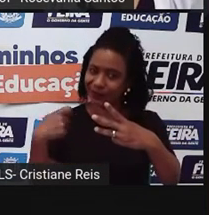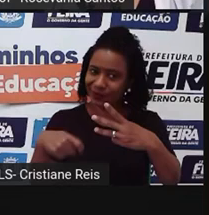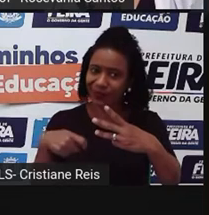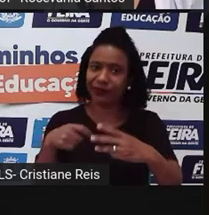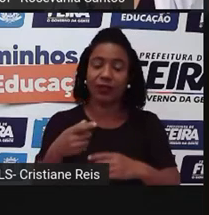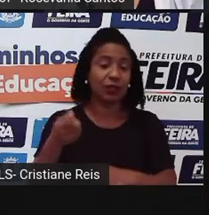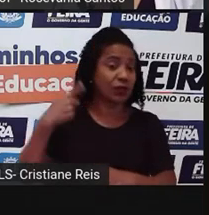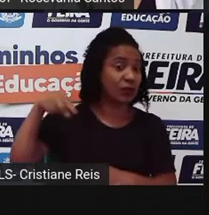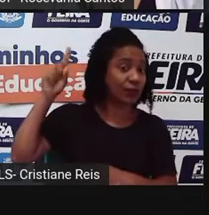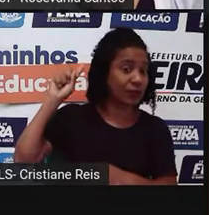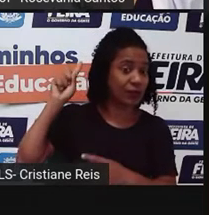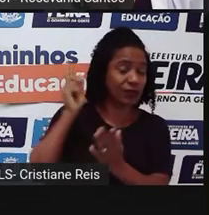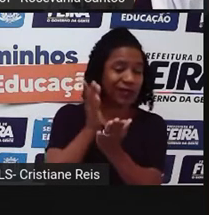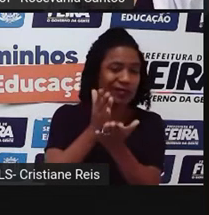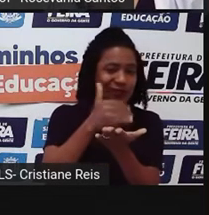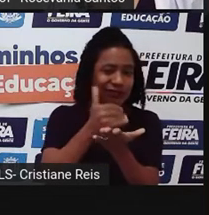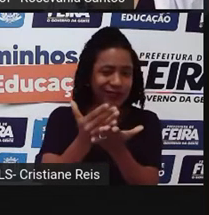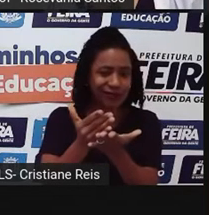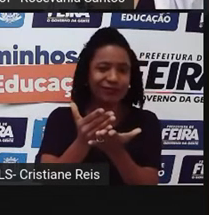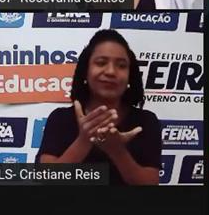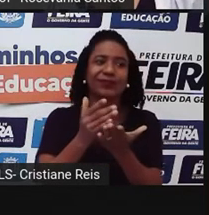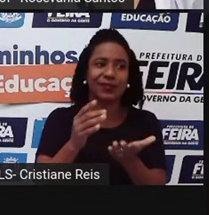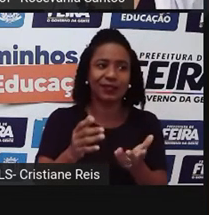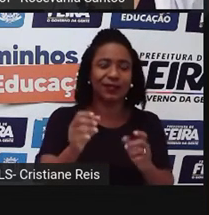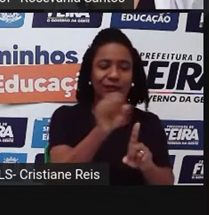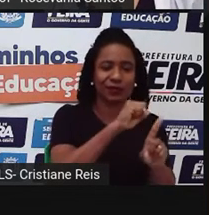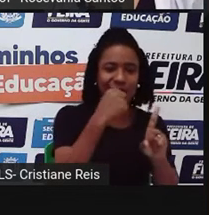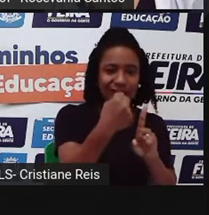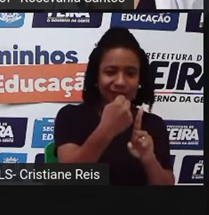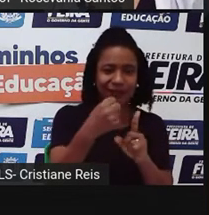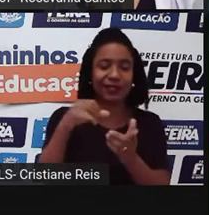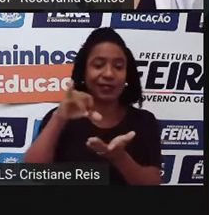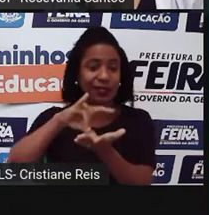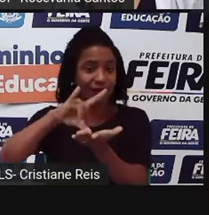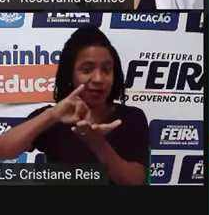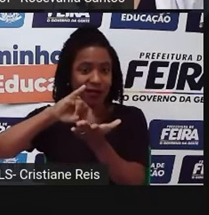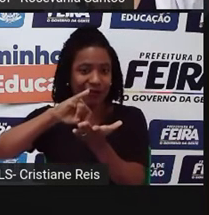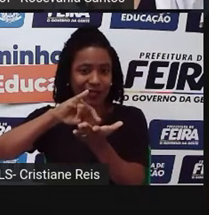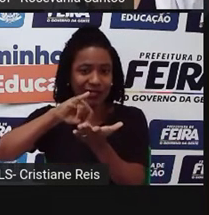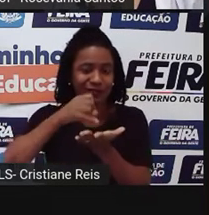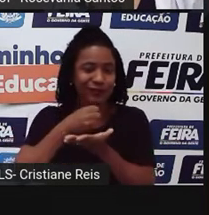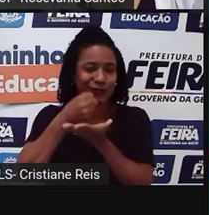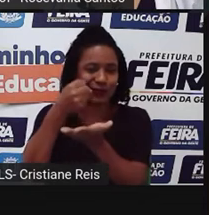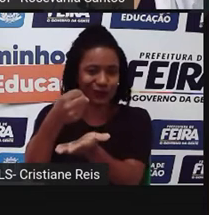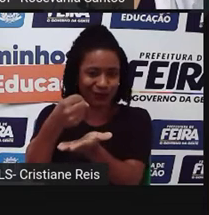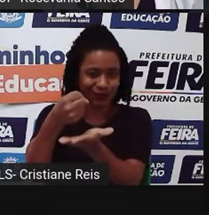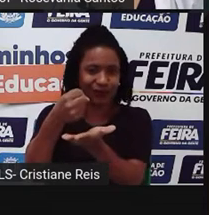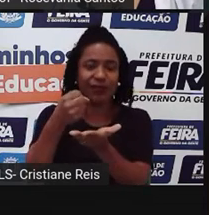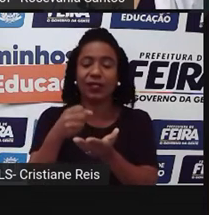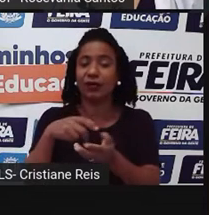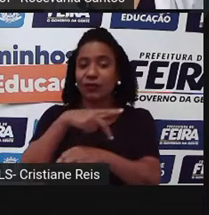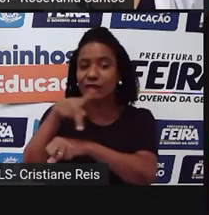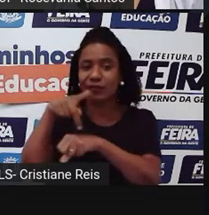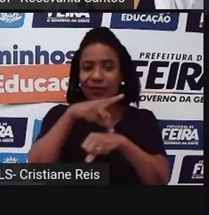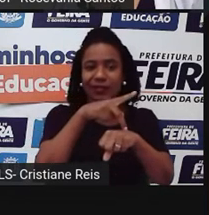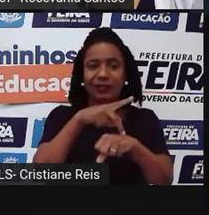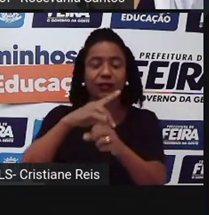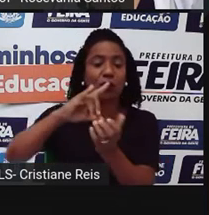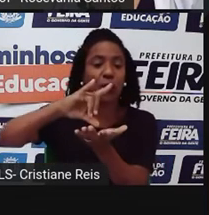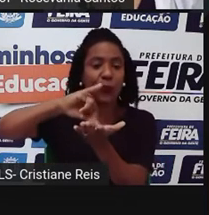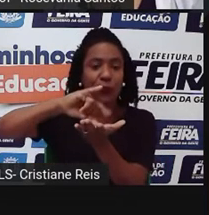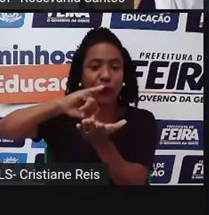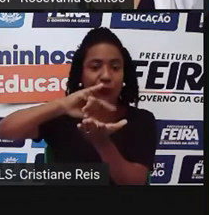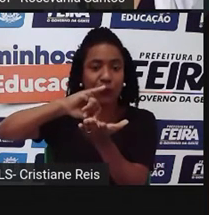tempo, dividindo o mundo aí entre capitalistas, socialistas e esses países capitalistas aqui, só que não eram